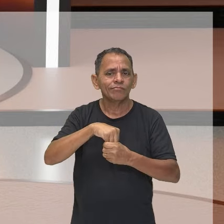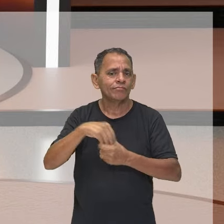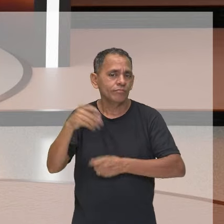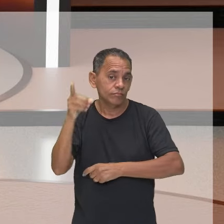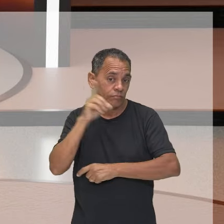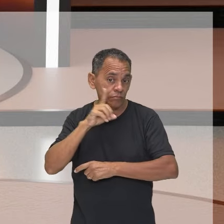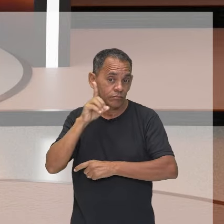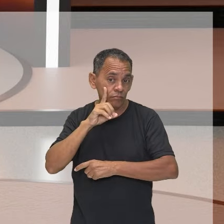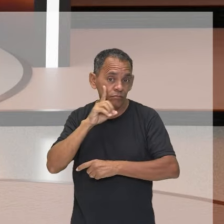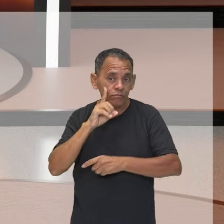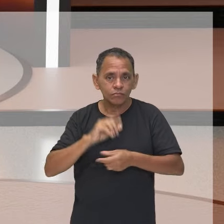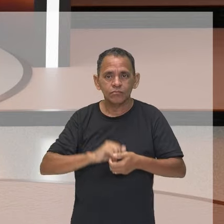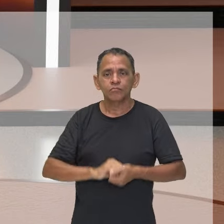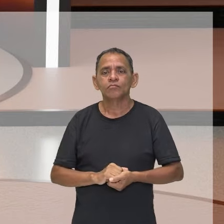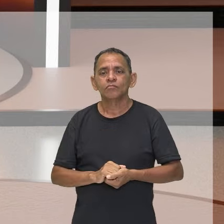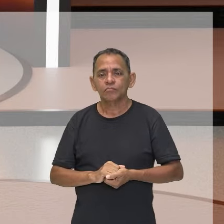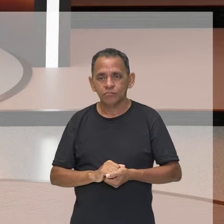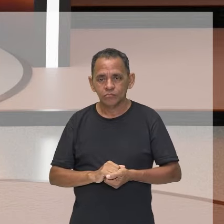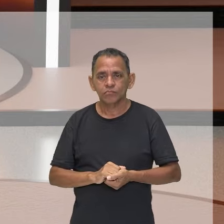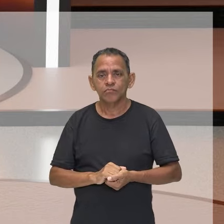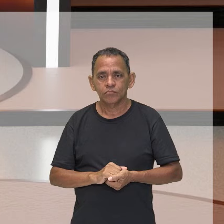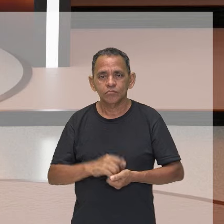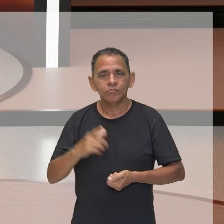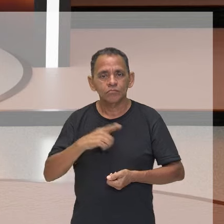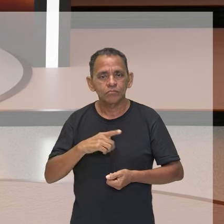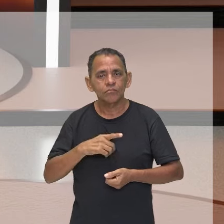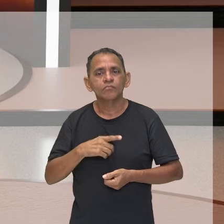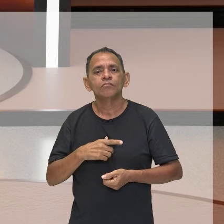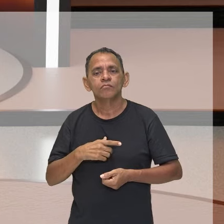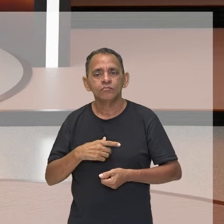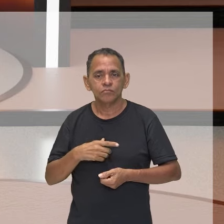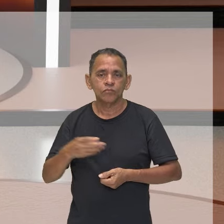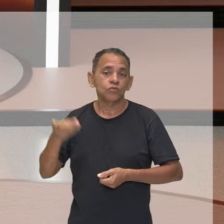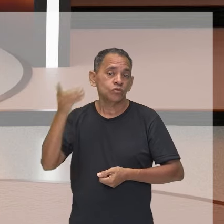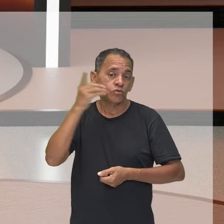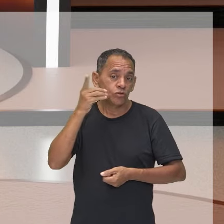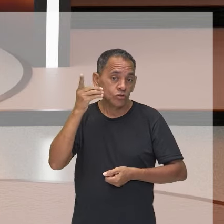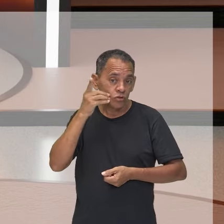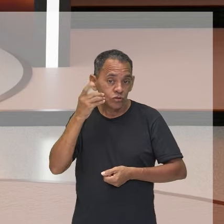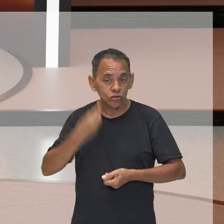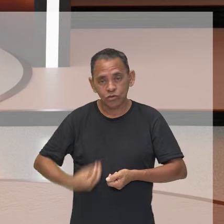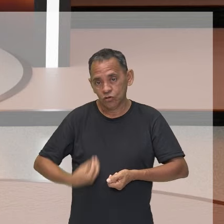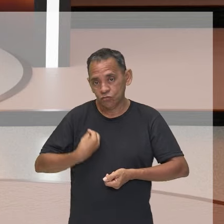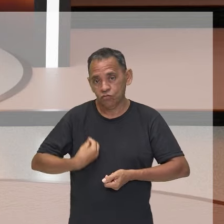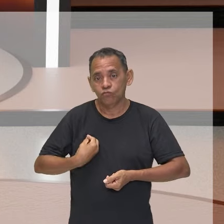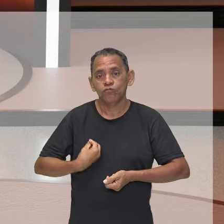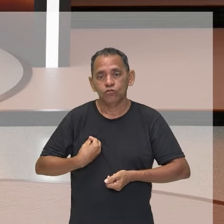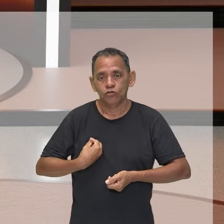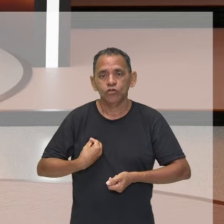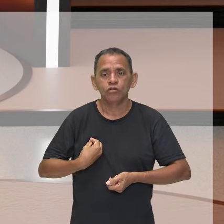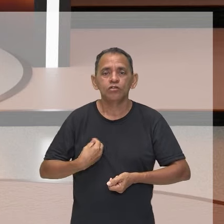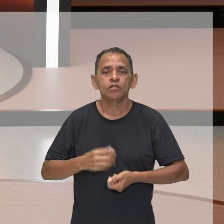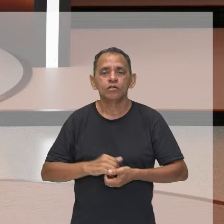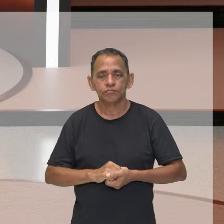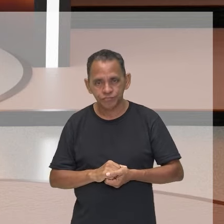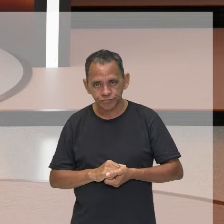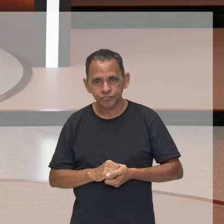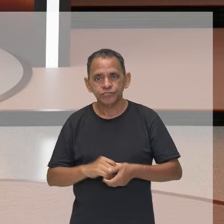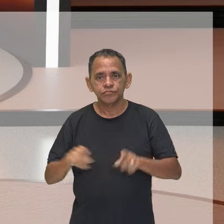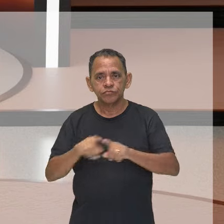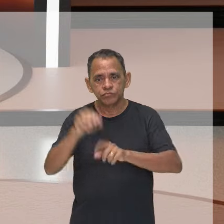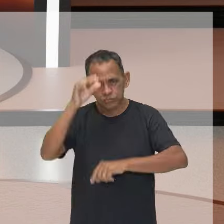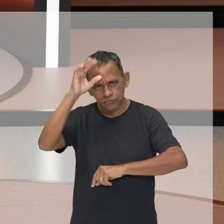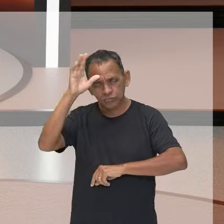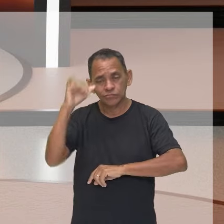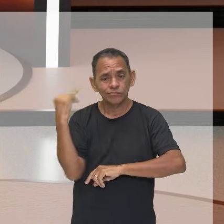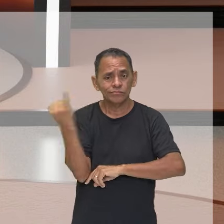cotidiano, que fazem parte, né, da nossa vida, da nossa existência. Esses conhecimentos, eles são importantes